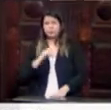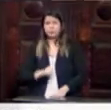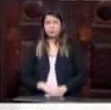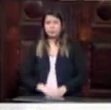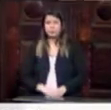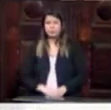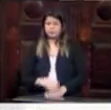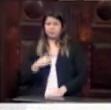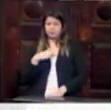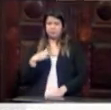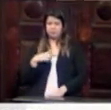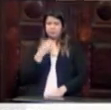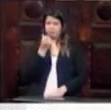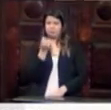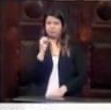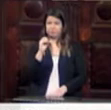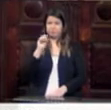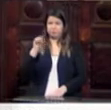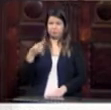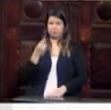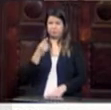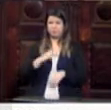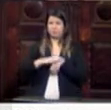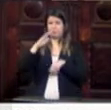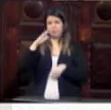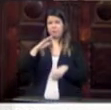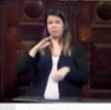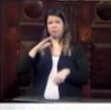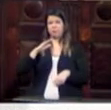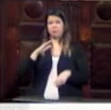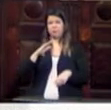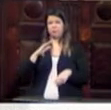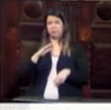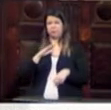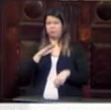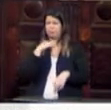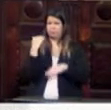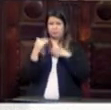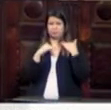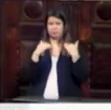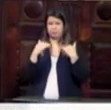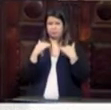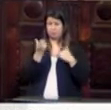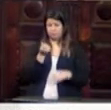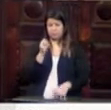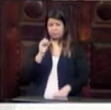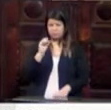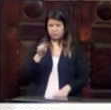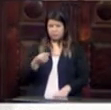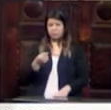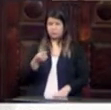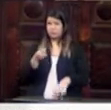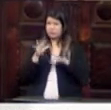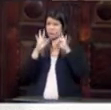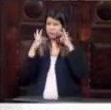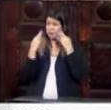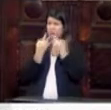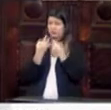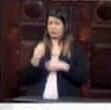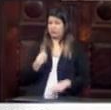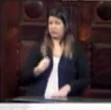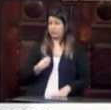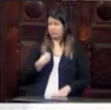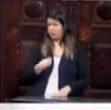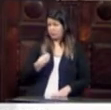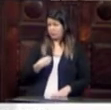no Rio de Janeiro nos últimos anos. São 60 mil famílias que vivem todos os anos